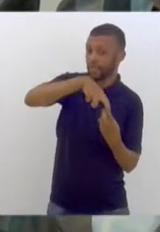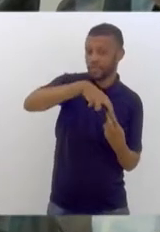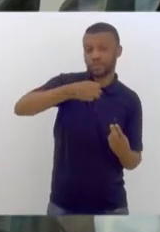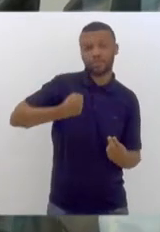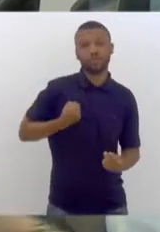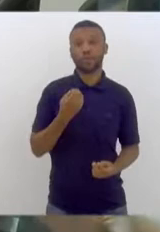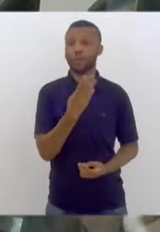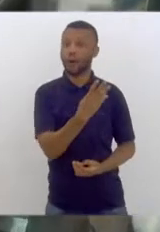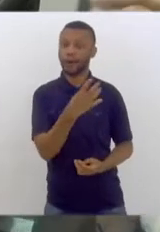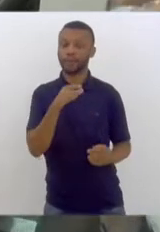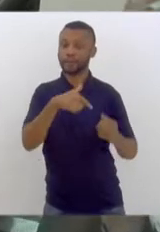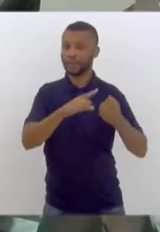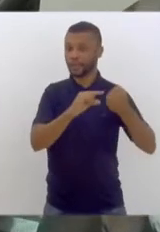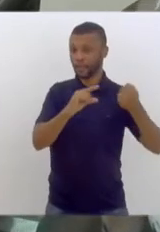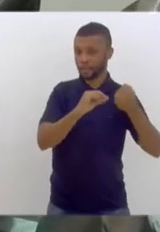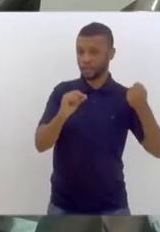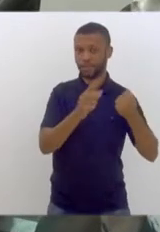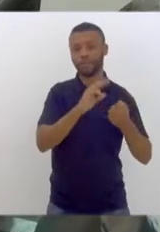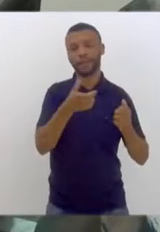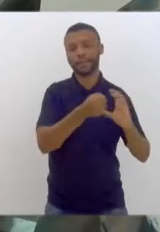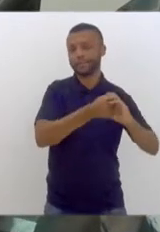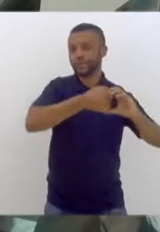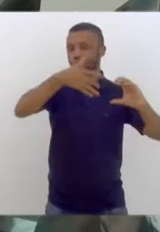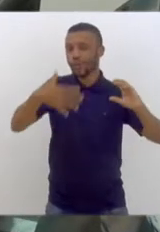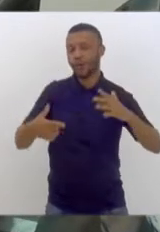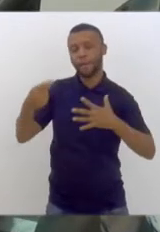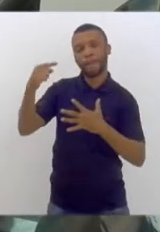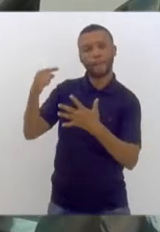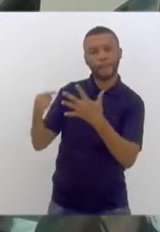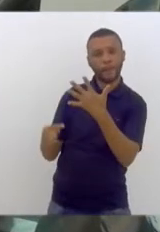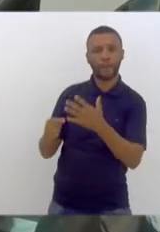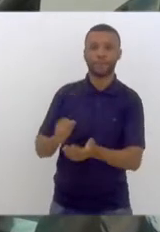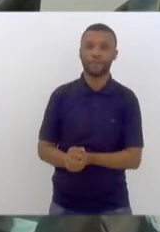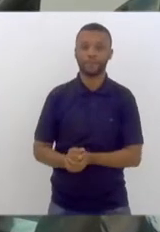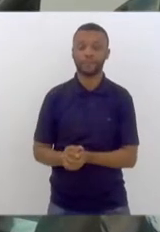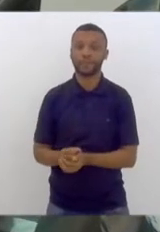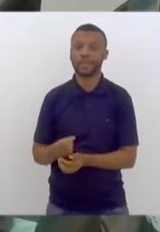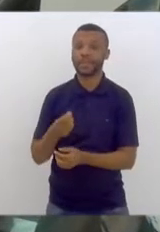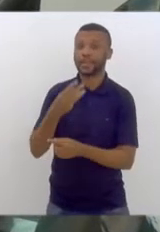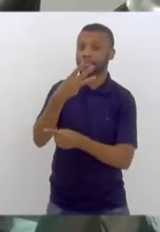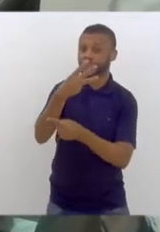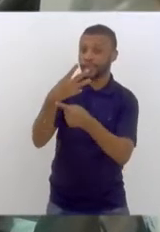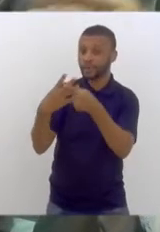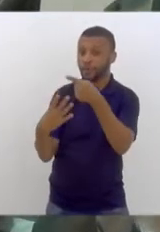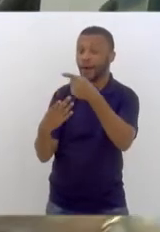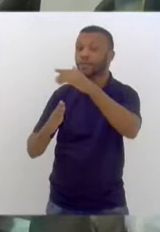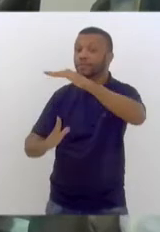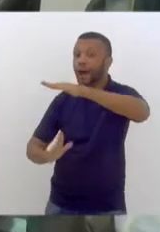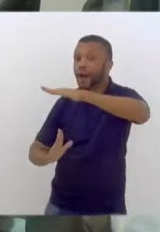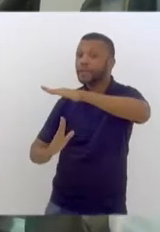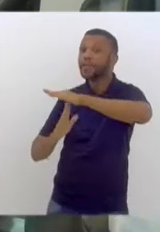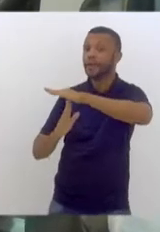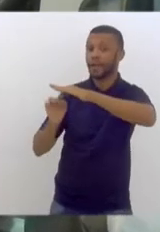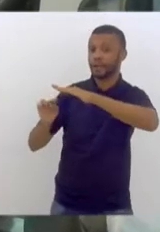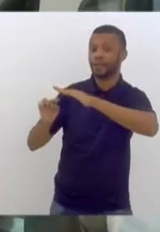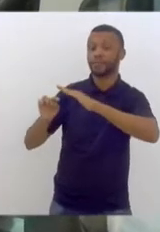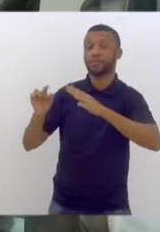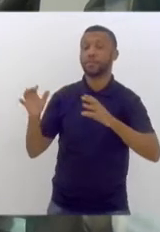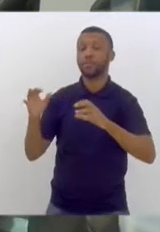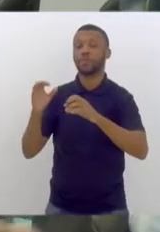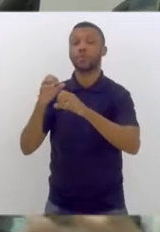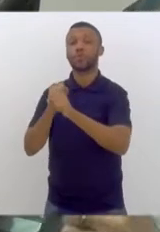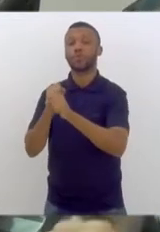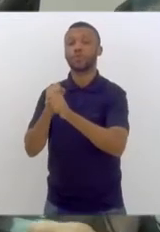creditadas conforme os seguintes critérios: 3/4, no mínimo, na proporção do